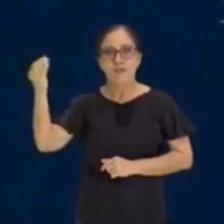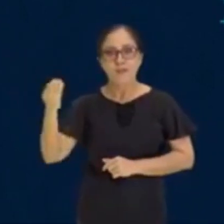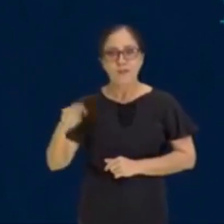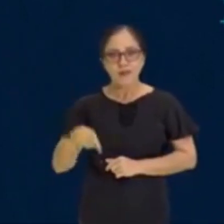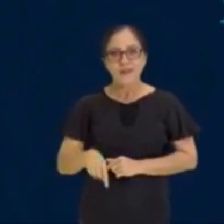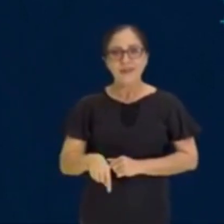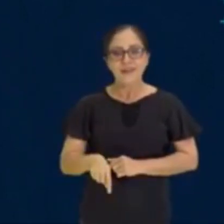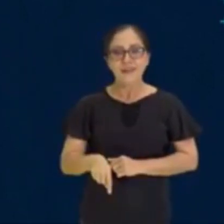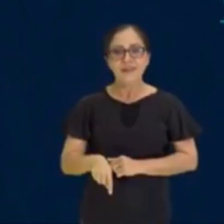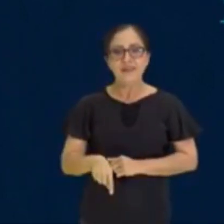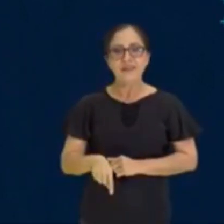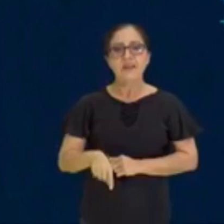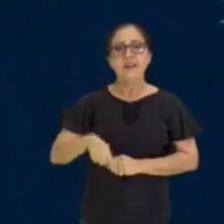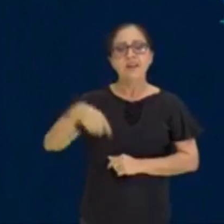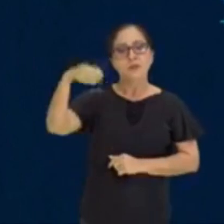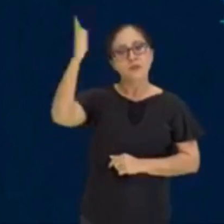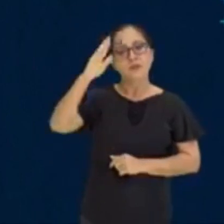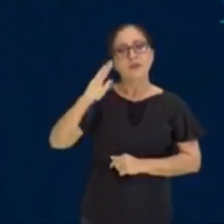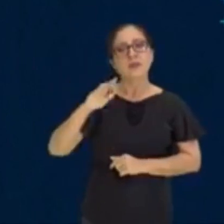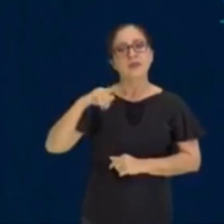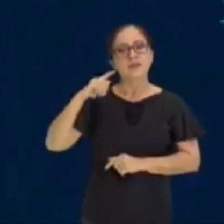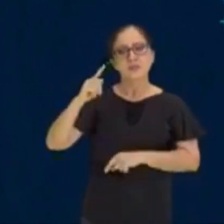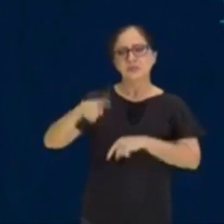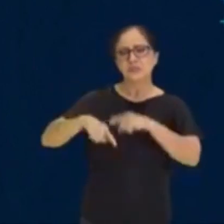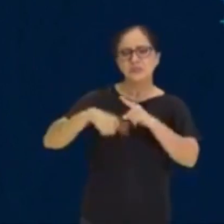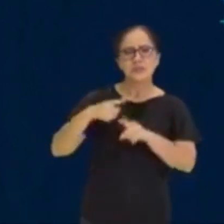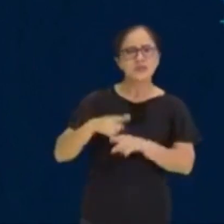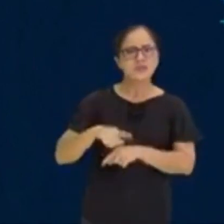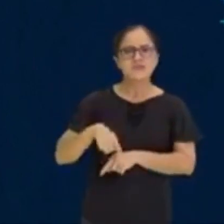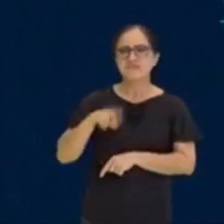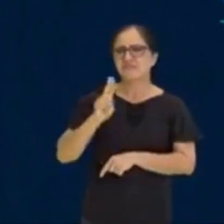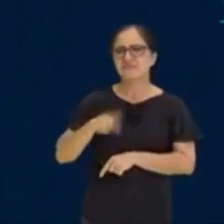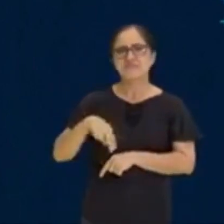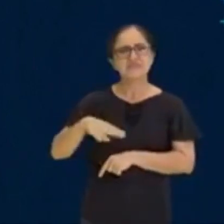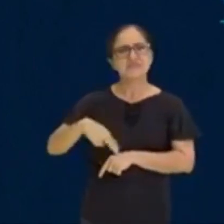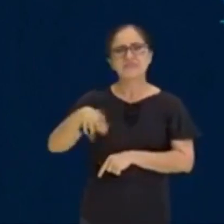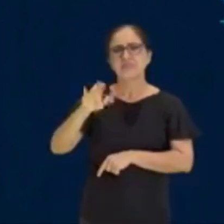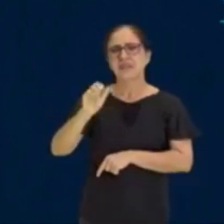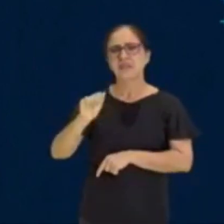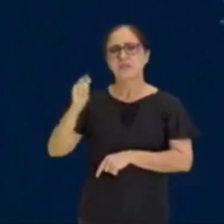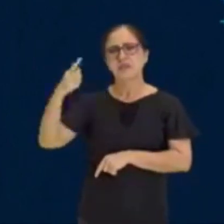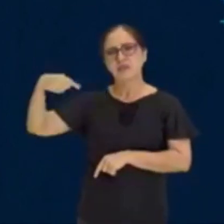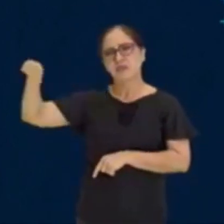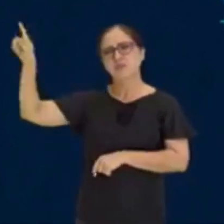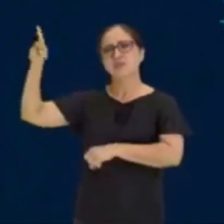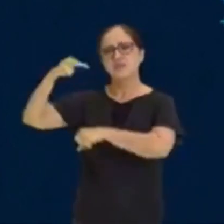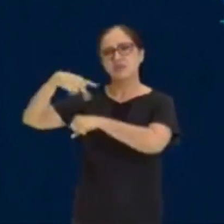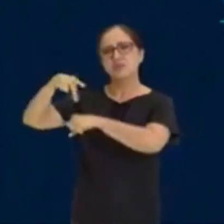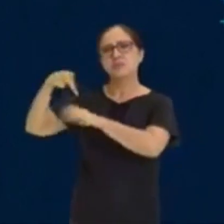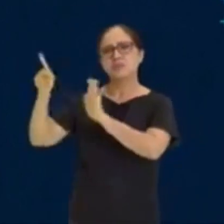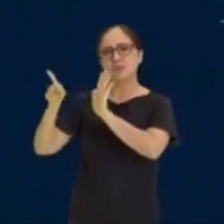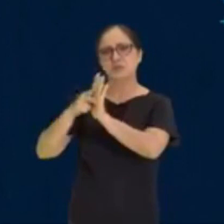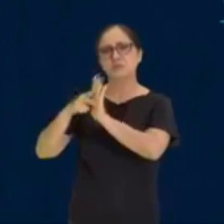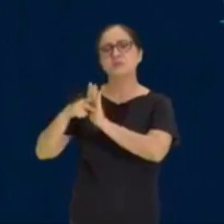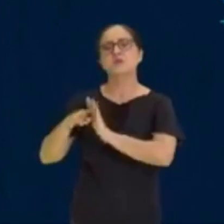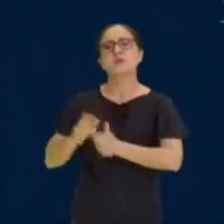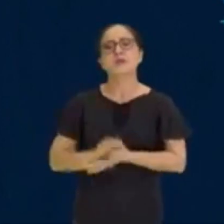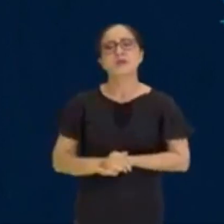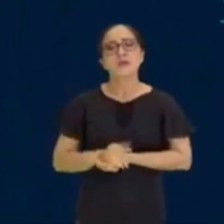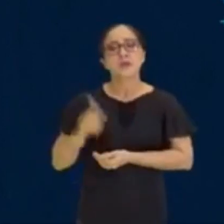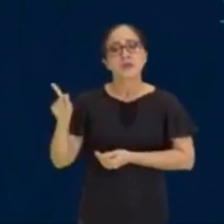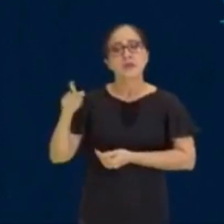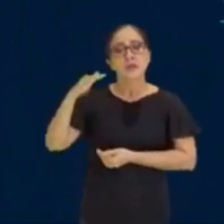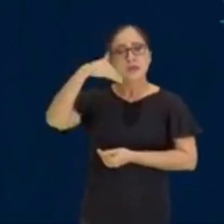família e depois nunca mais voltou a morar na Ucrânia. A Clarice, ela